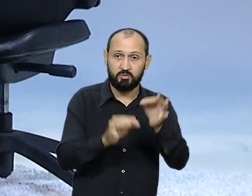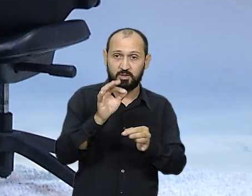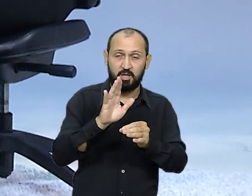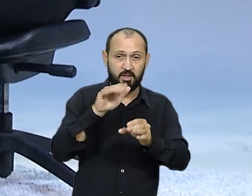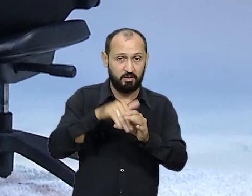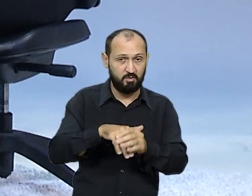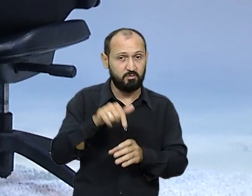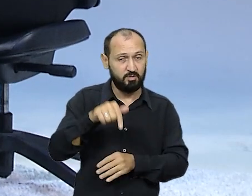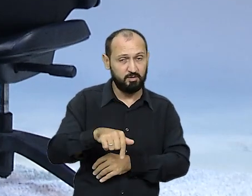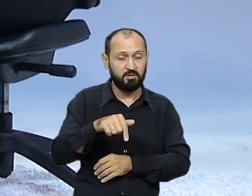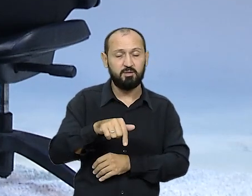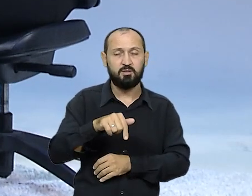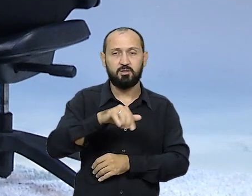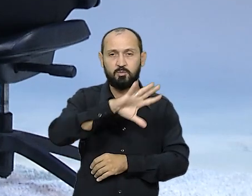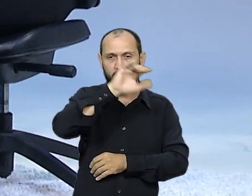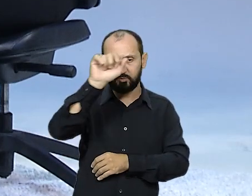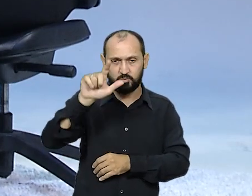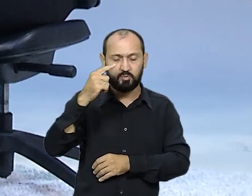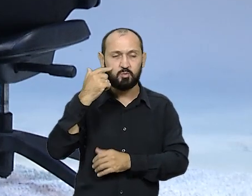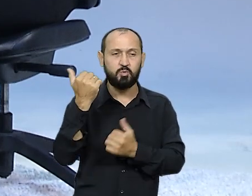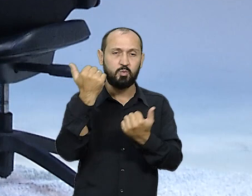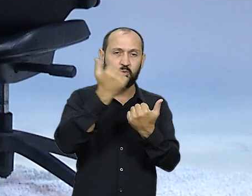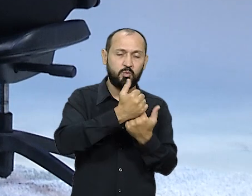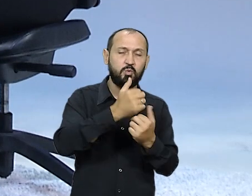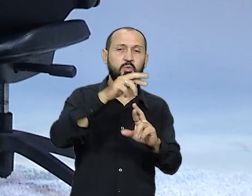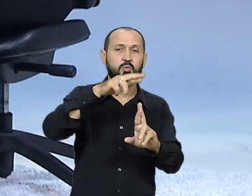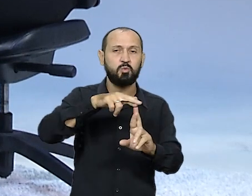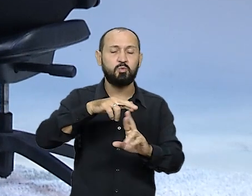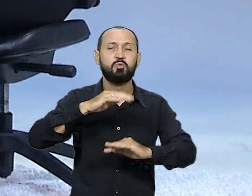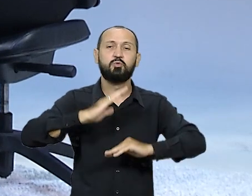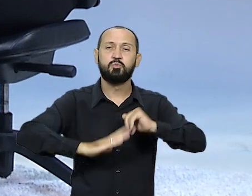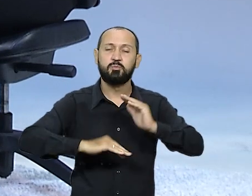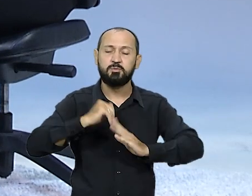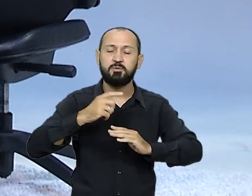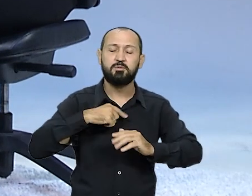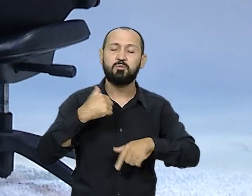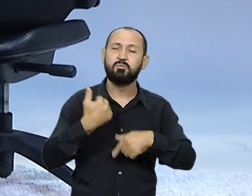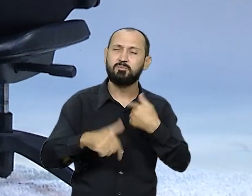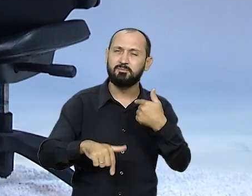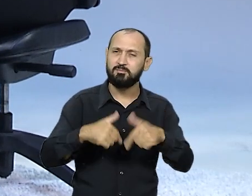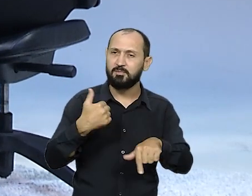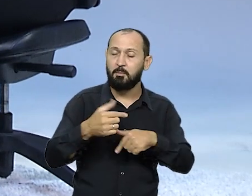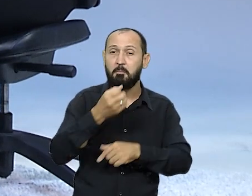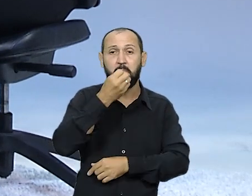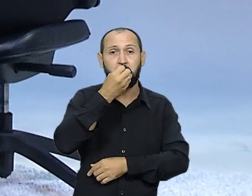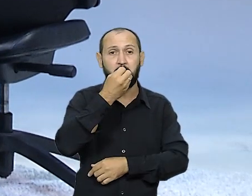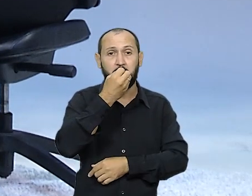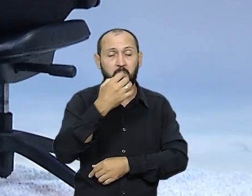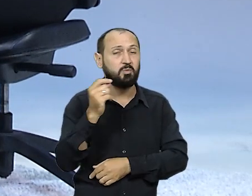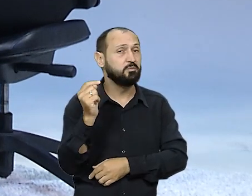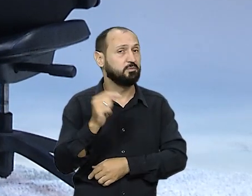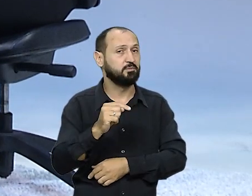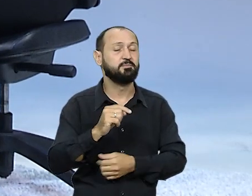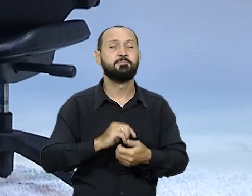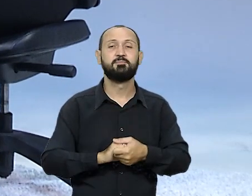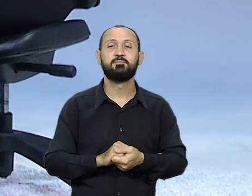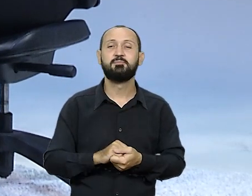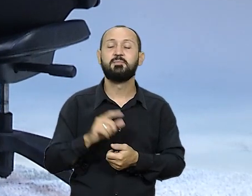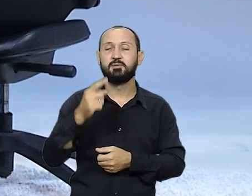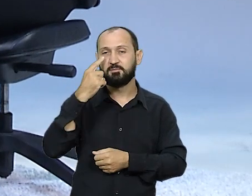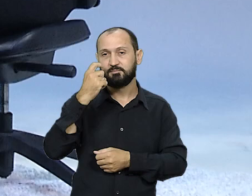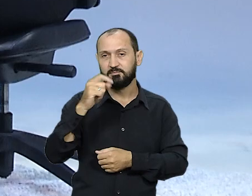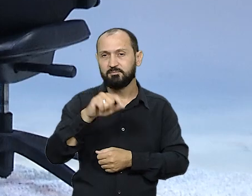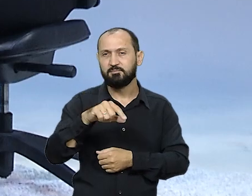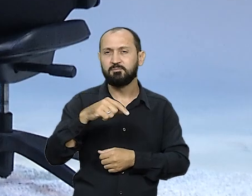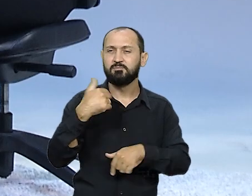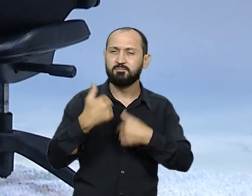Sul, através dos seus representantes, dos seus funcionários, tem uma atividade muito boa, um trabalho muito bom. E é interessante, é um